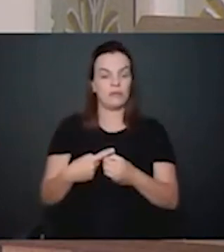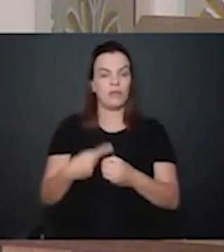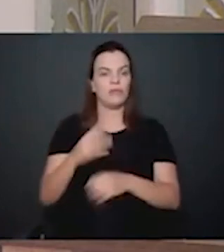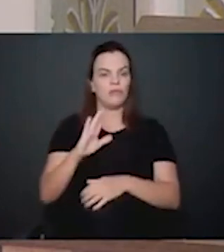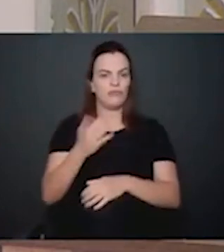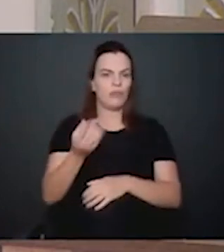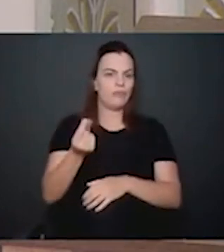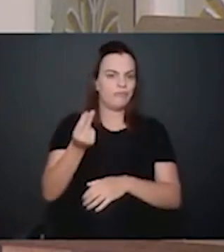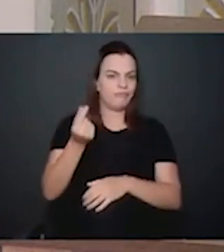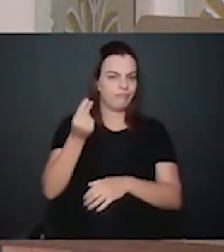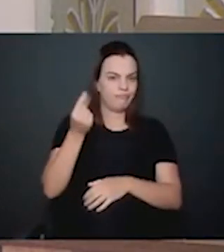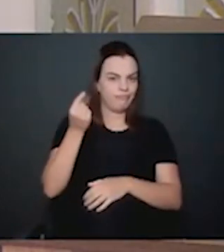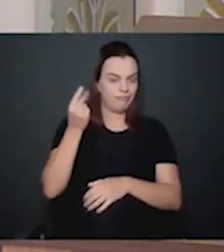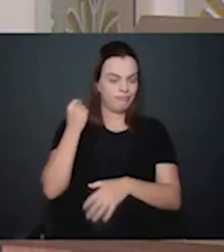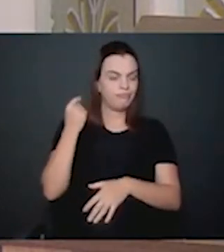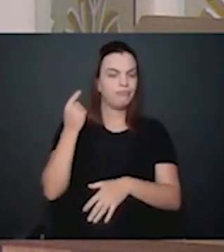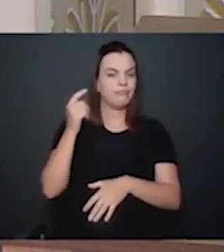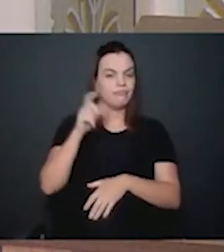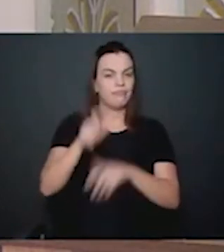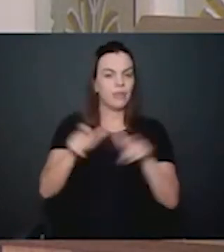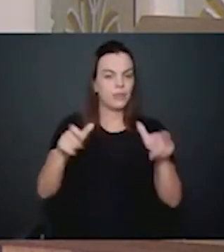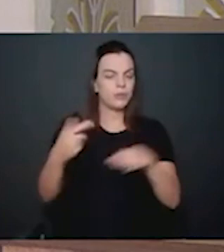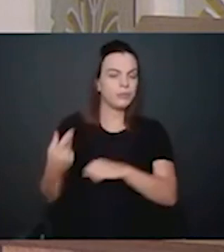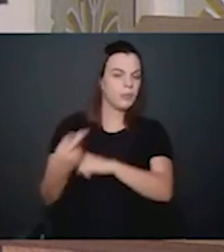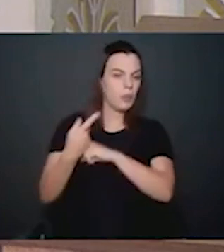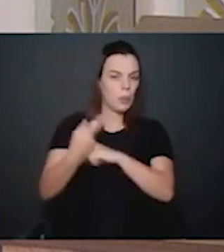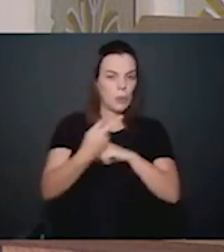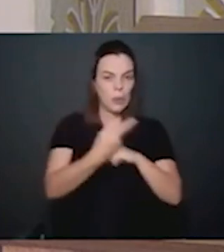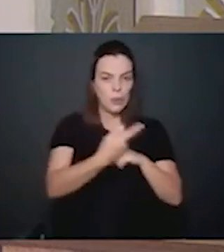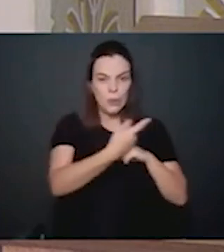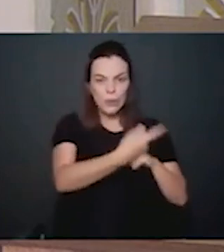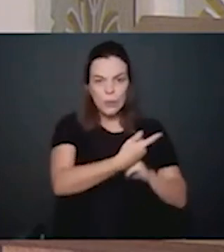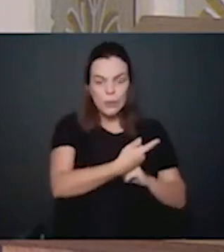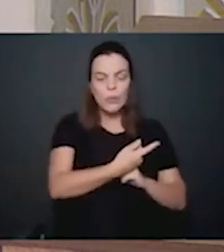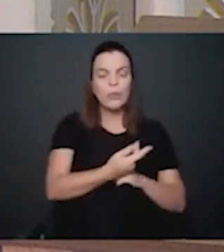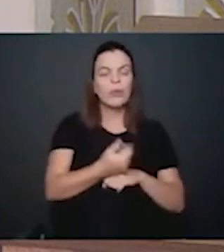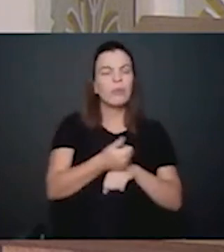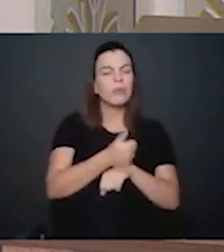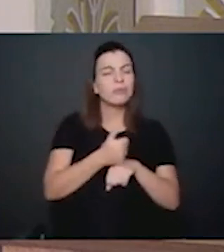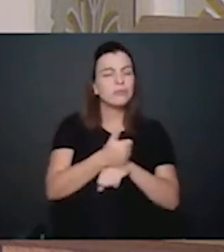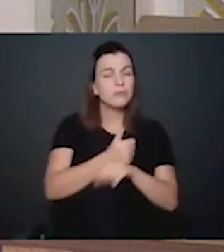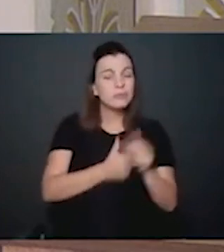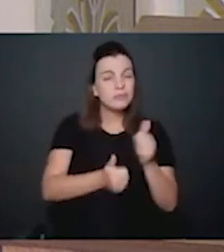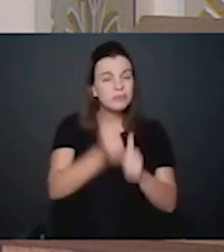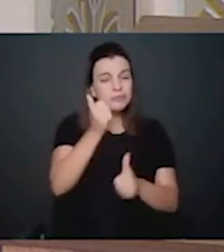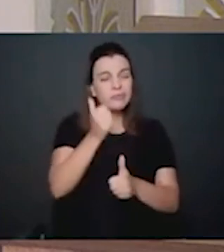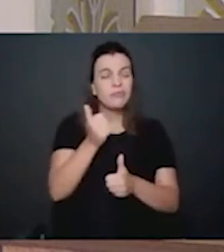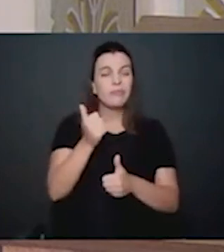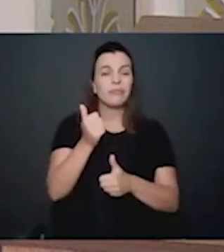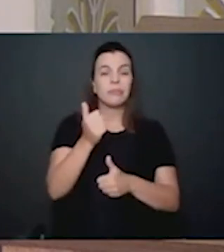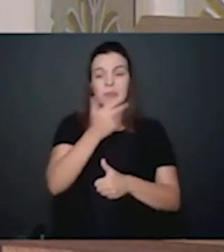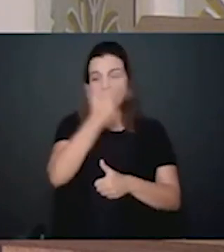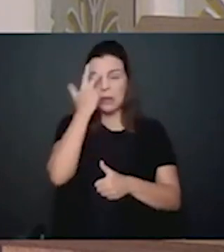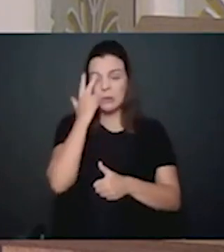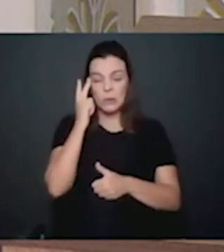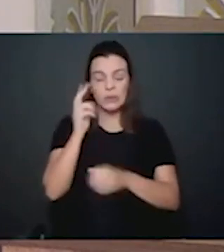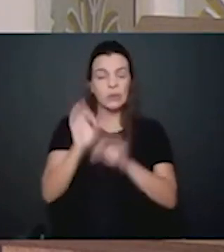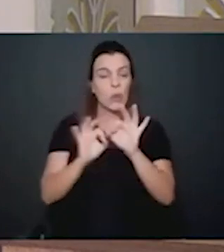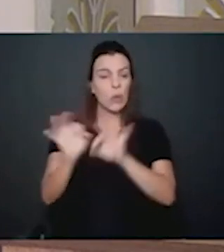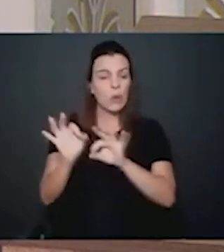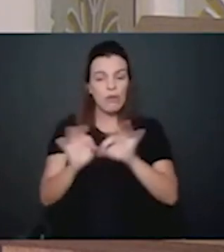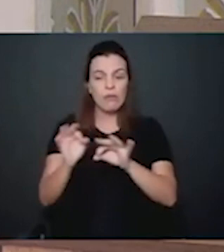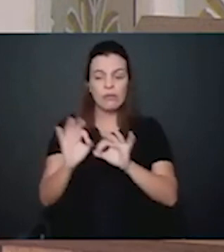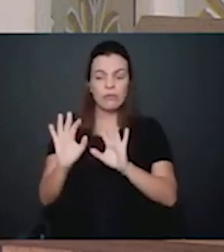sendo procurado o que eu estou sendo demandado por atletas por organizadores desses eventos de corridas de